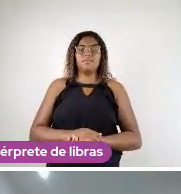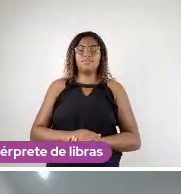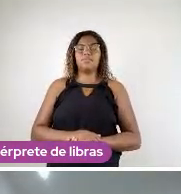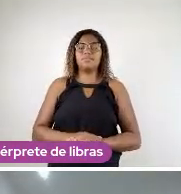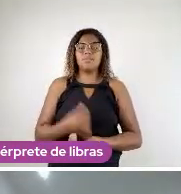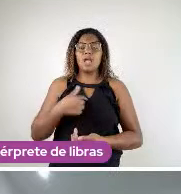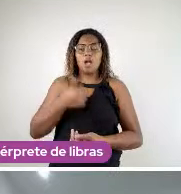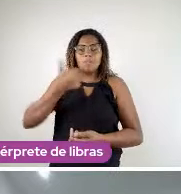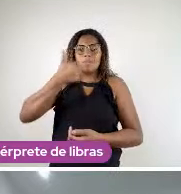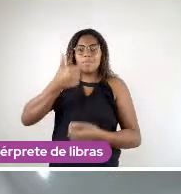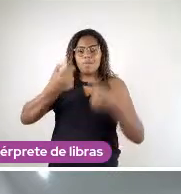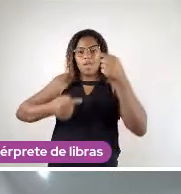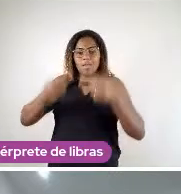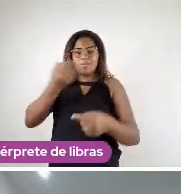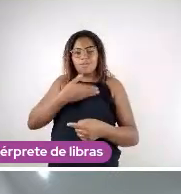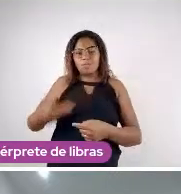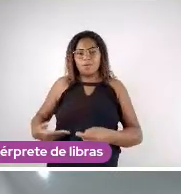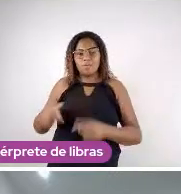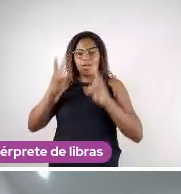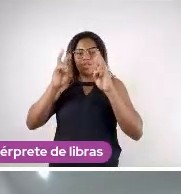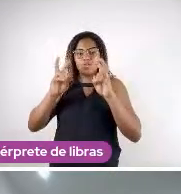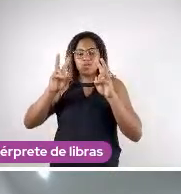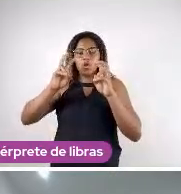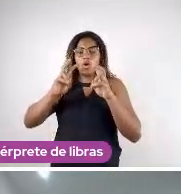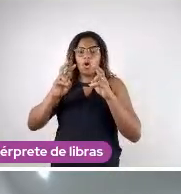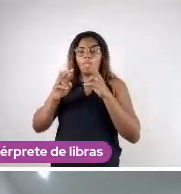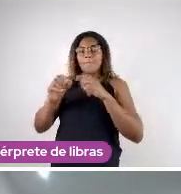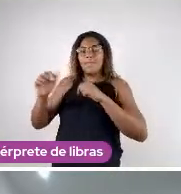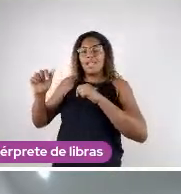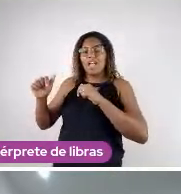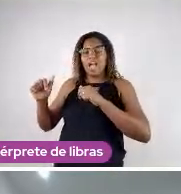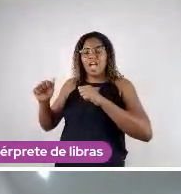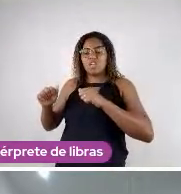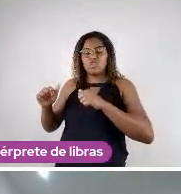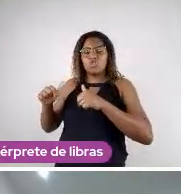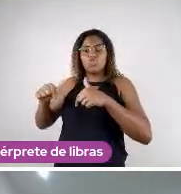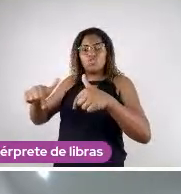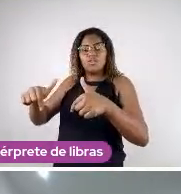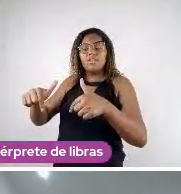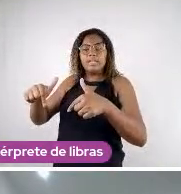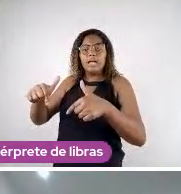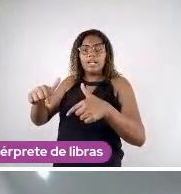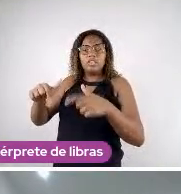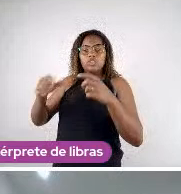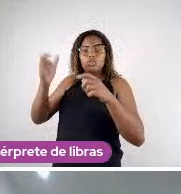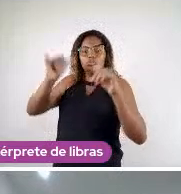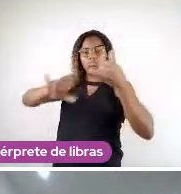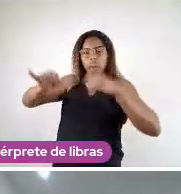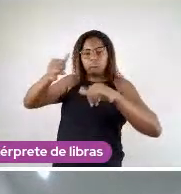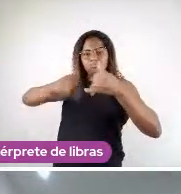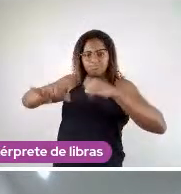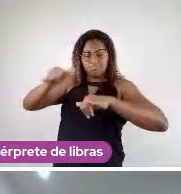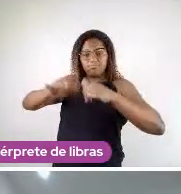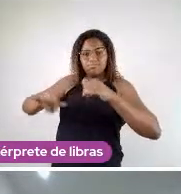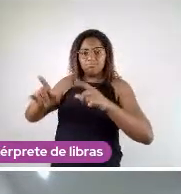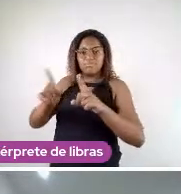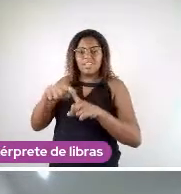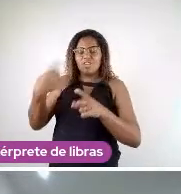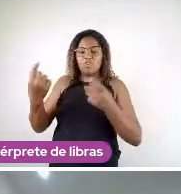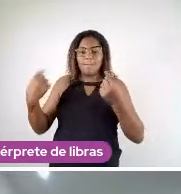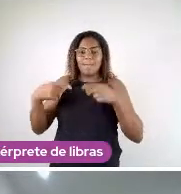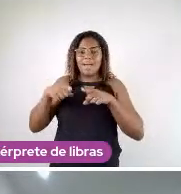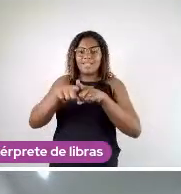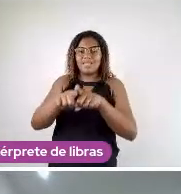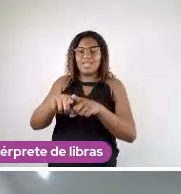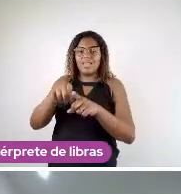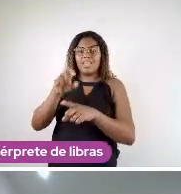pública foi sobre o webinar, a atividade de laboratório, um oceano previsto, em que a gente fez uma parceria com o SINCOSTA,